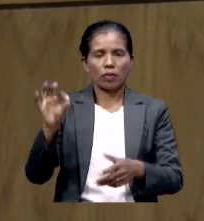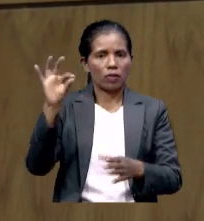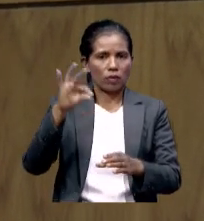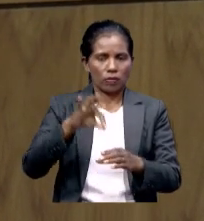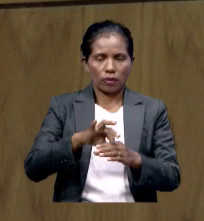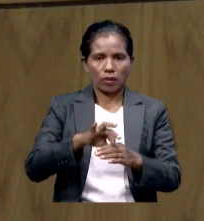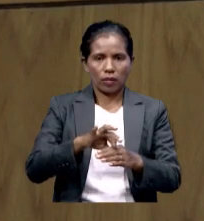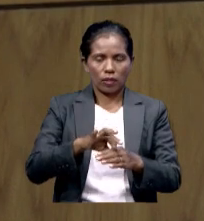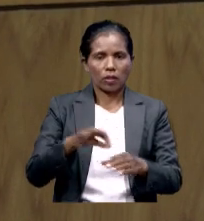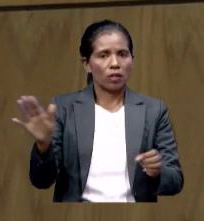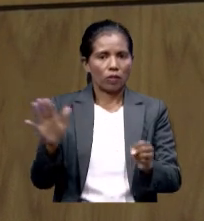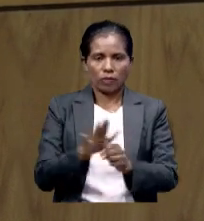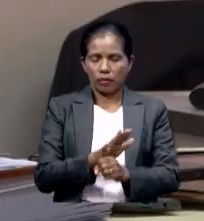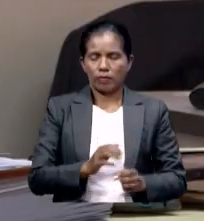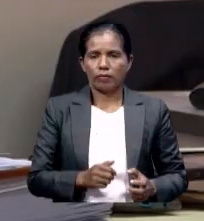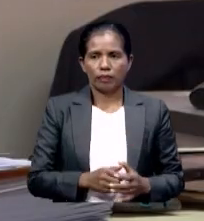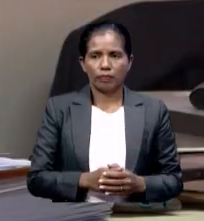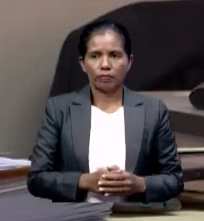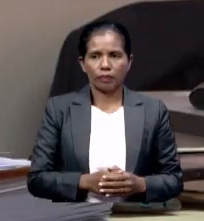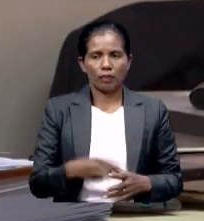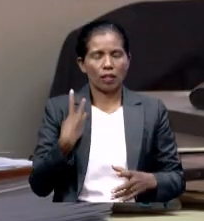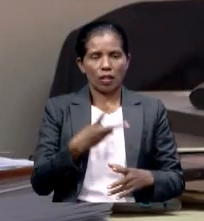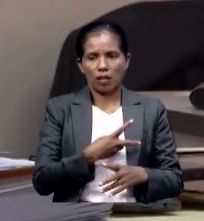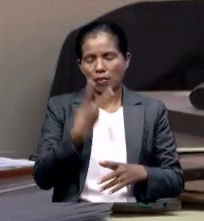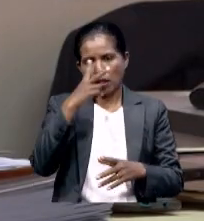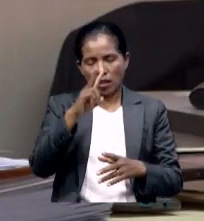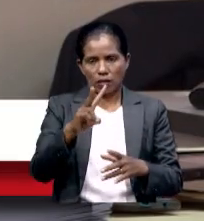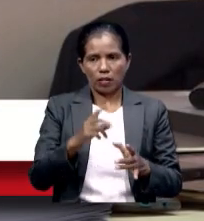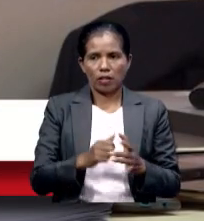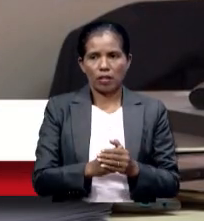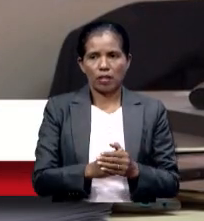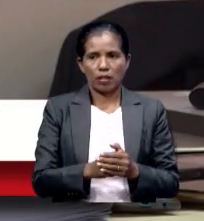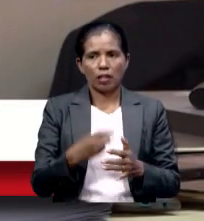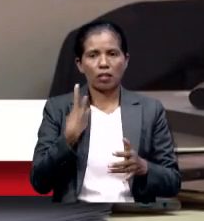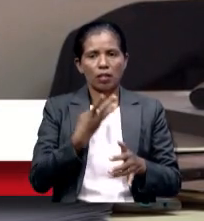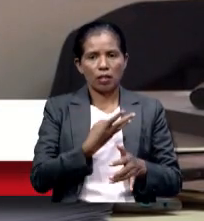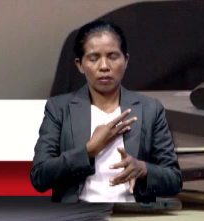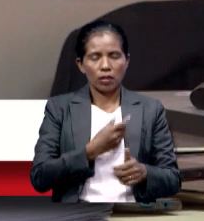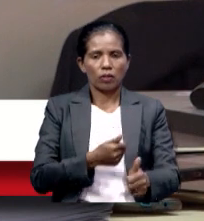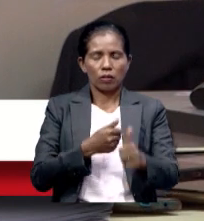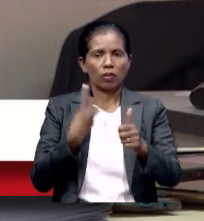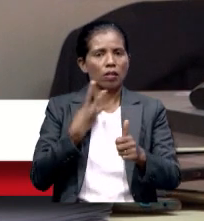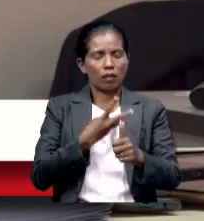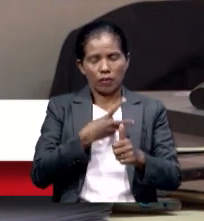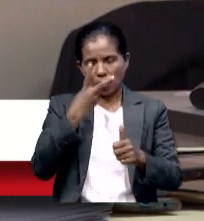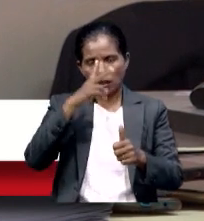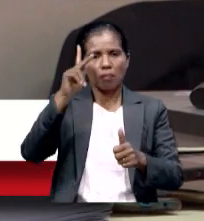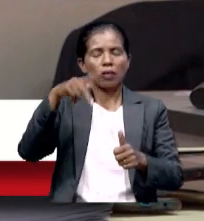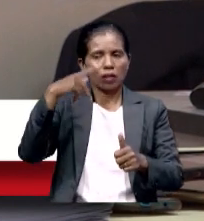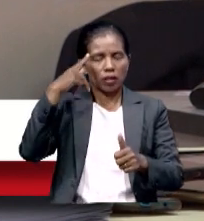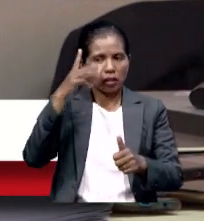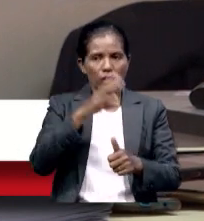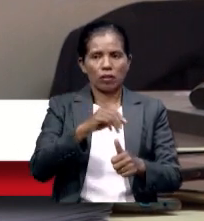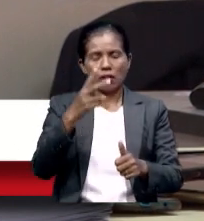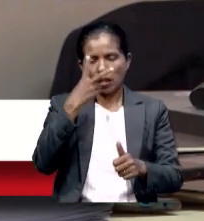votos unanimidade. Implicação de macamharemos mas durante a minha reitura, a minha ponto de vista política, não mostrar